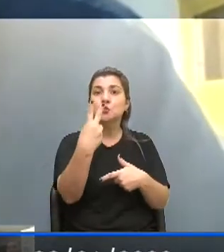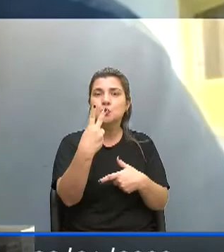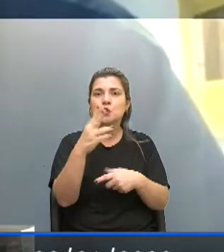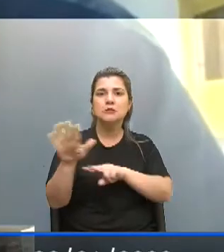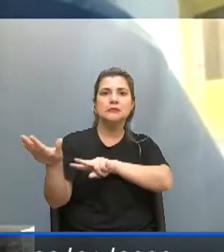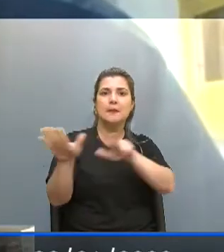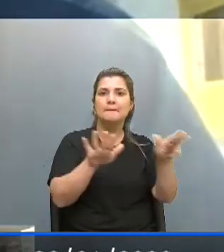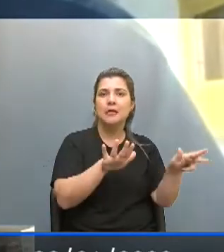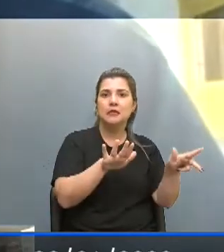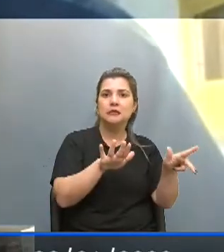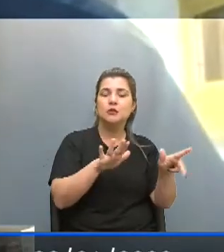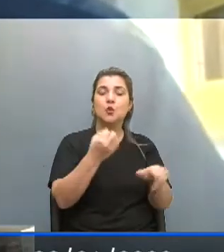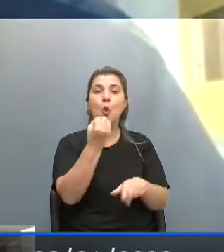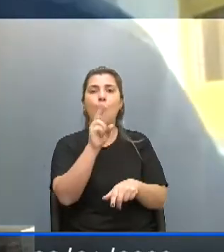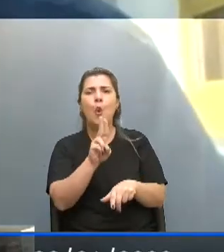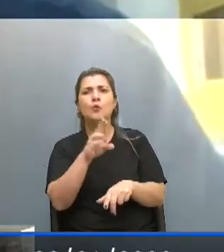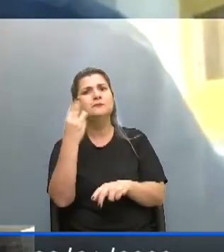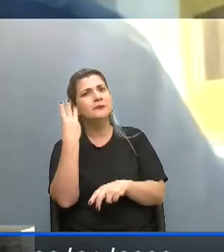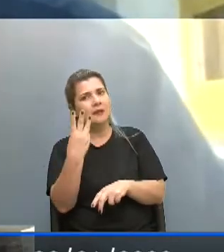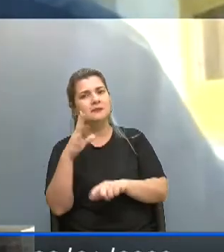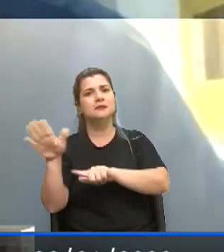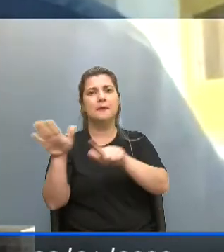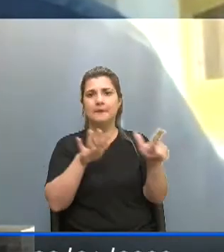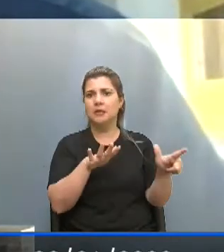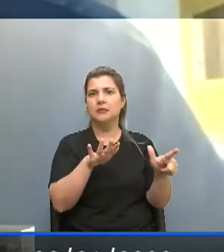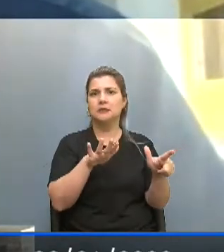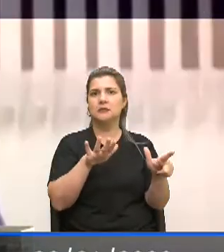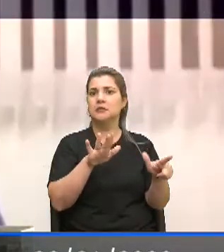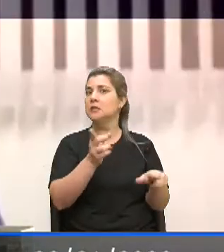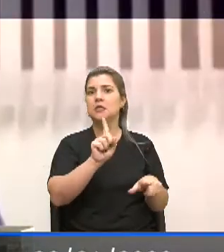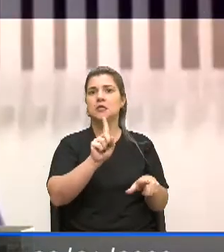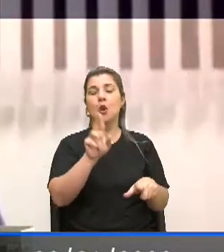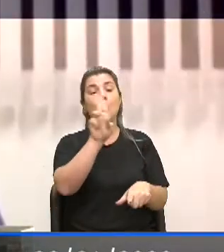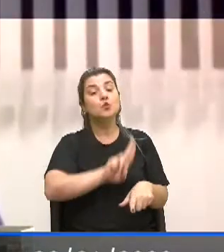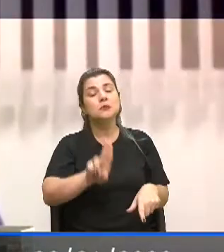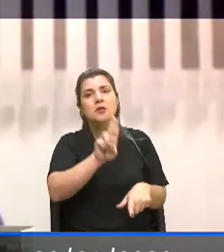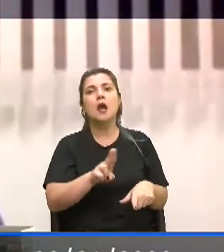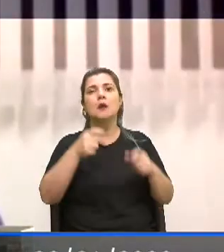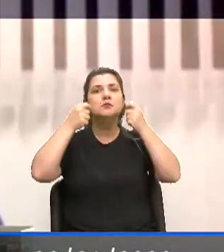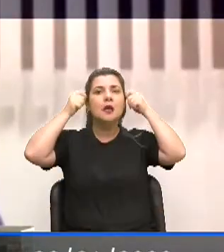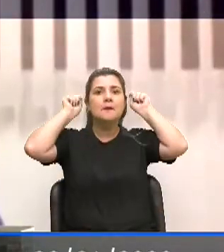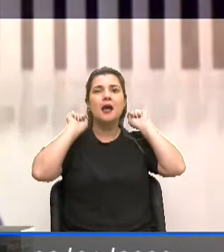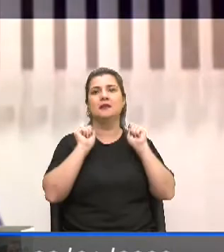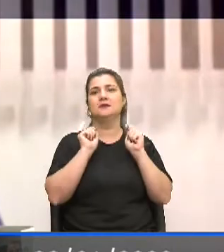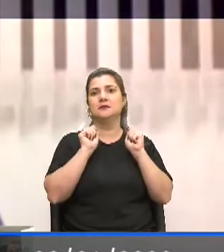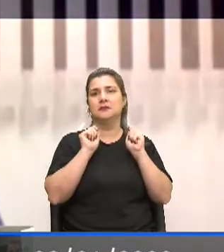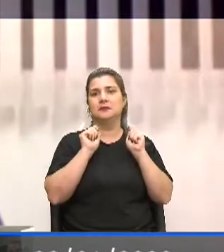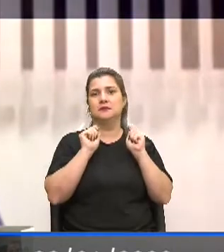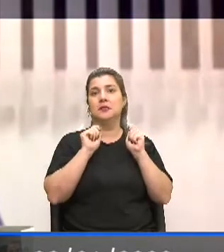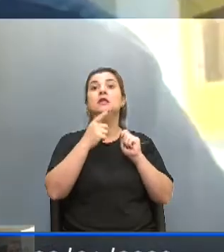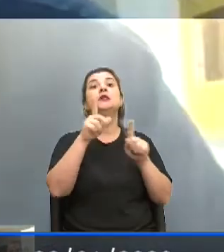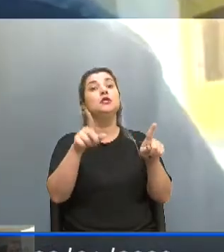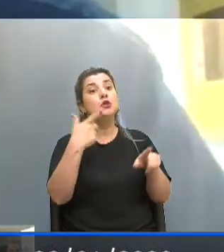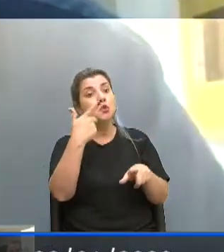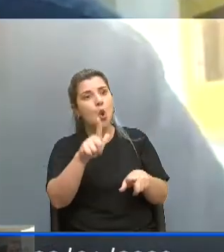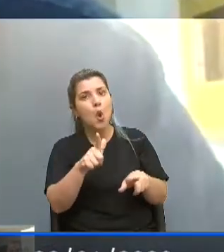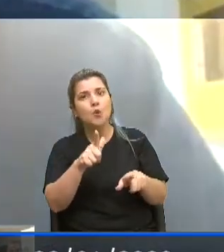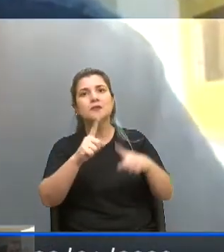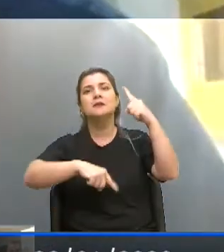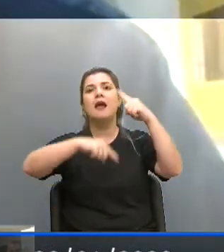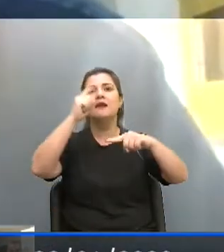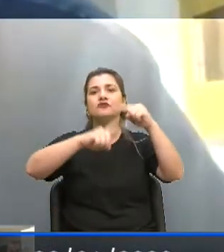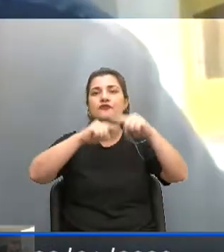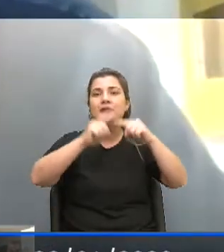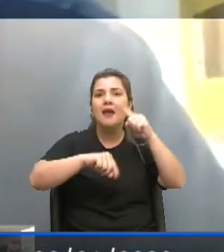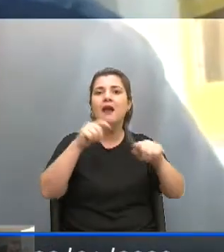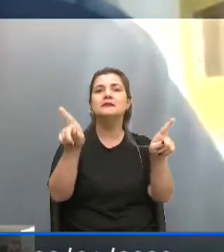da máscara no tempo de deslocamento, né? E em outras atividades que não necessita dentro da indústria, porque naquelas que necessita